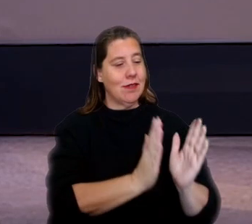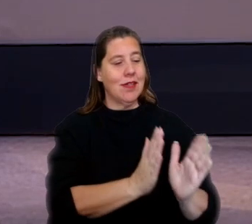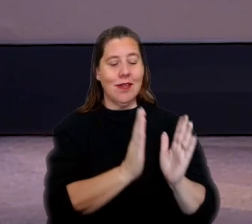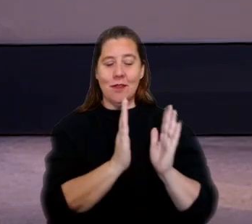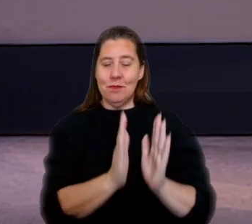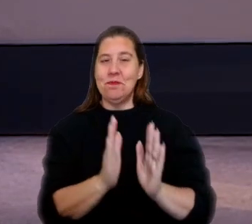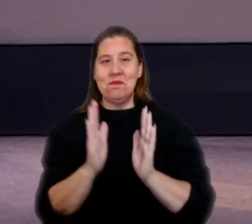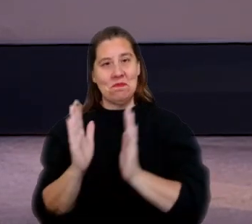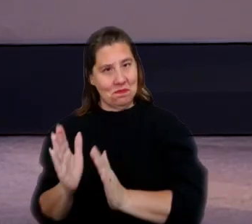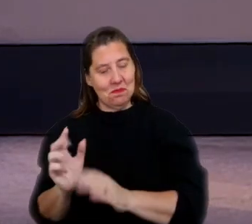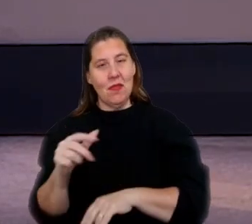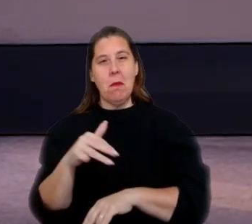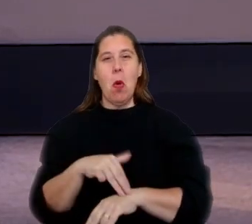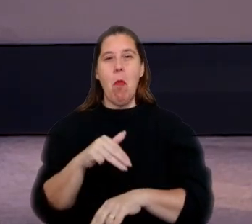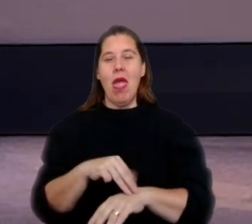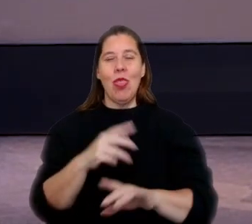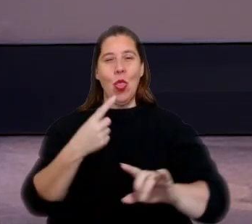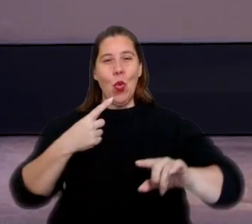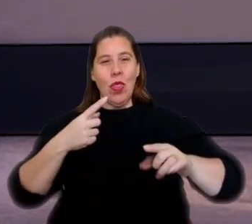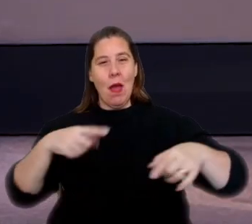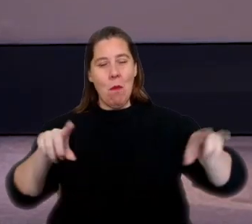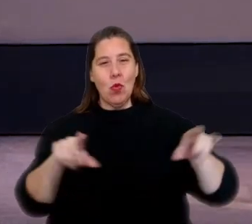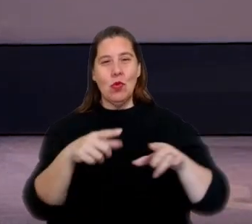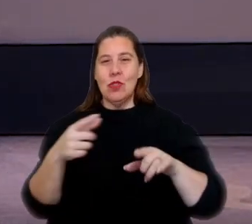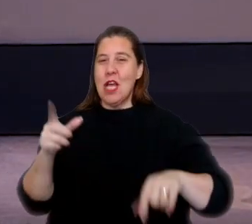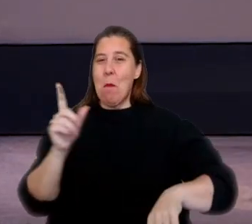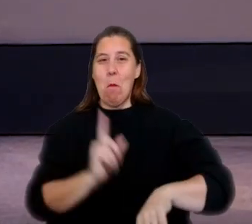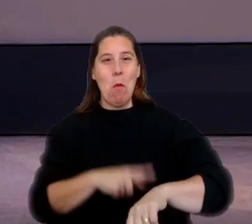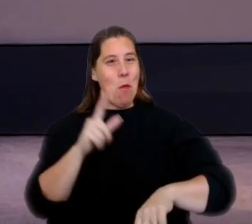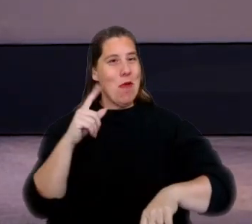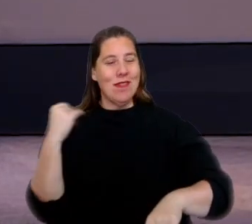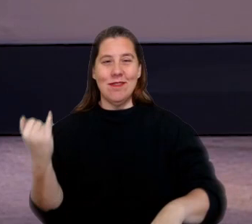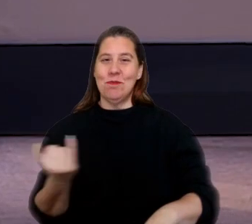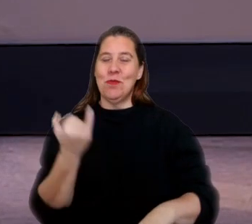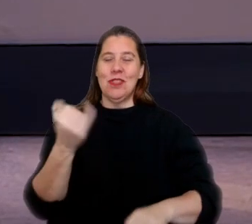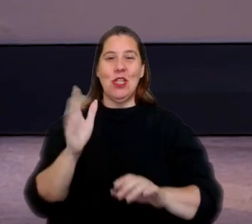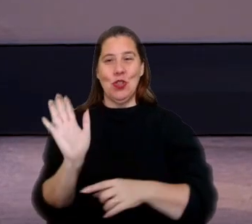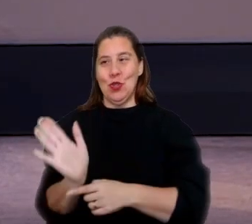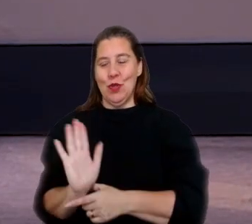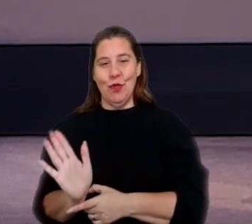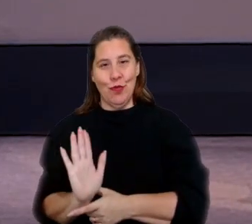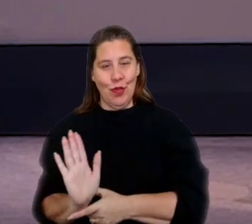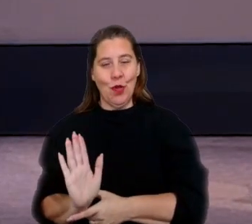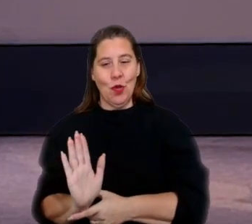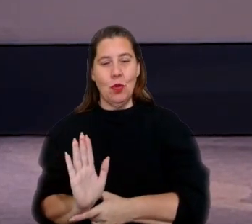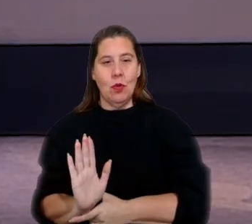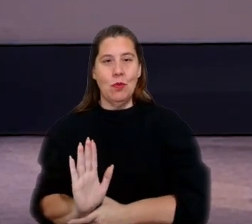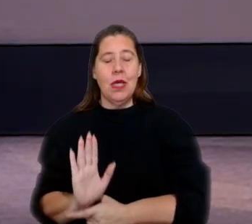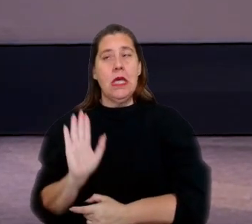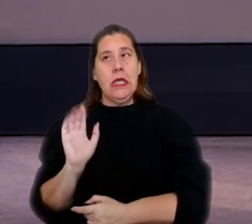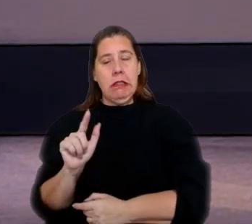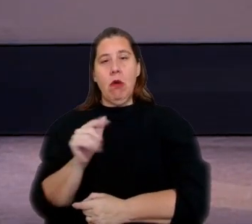cada entrada, né, da música marca um momento muito especial do filme. E